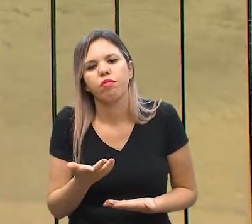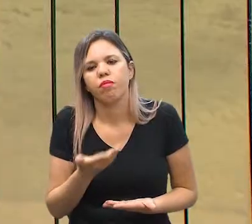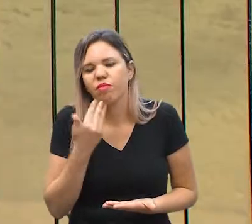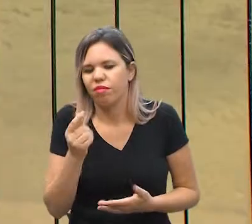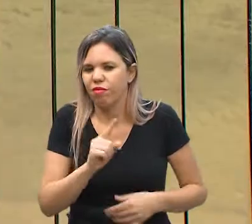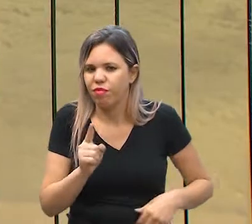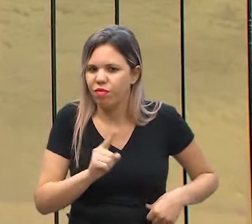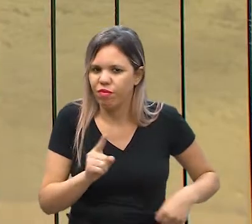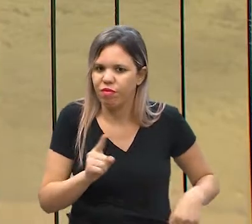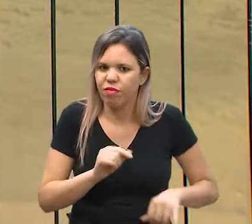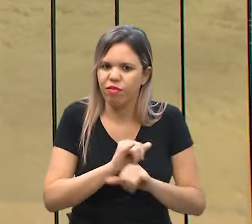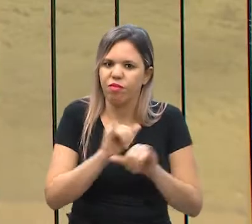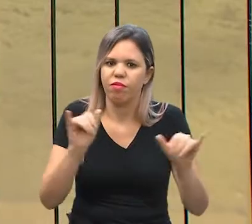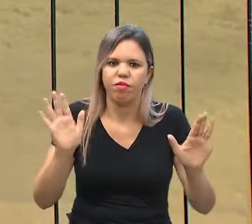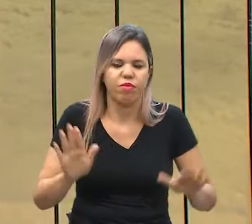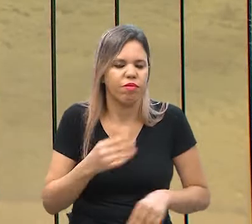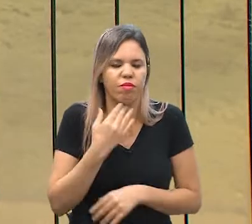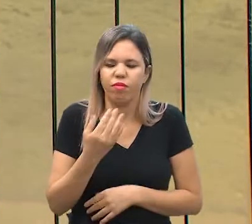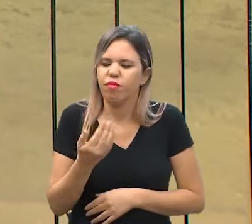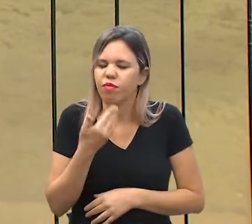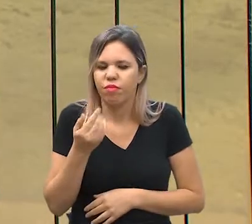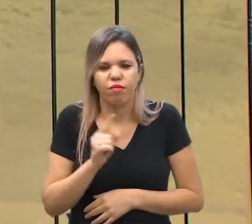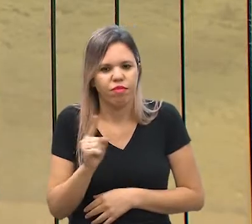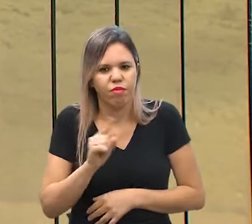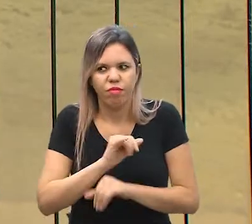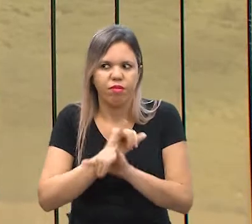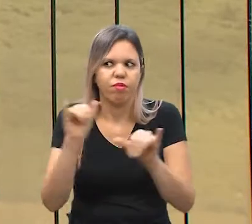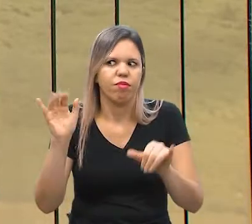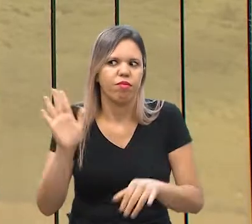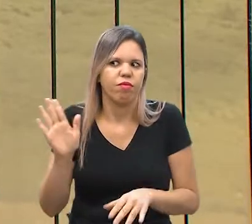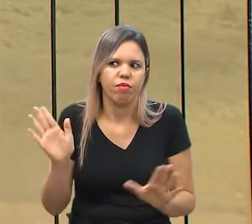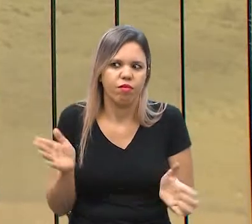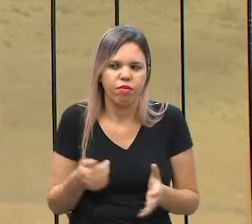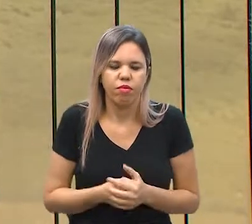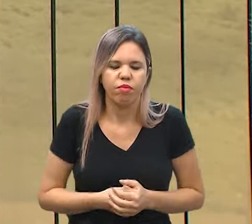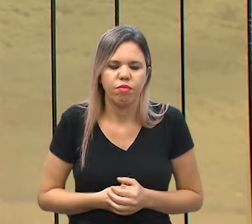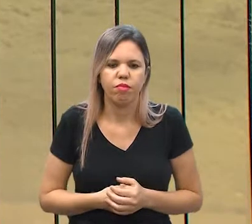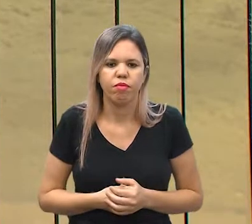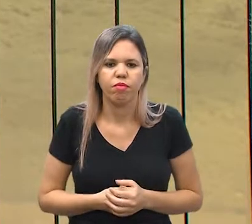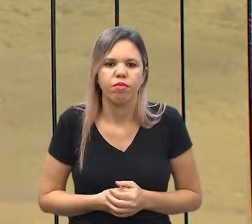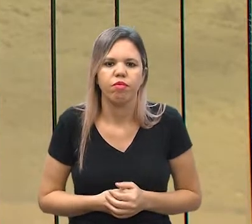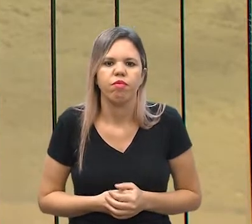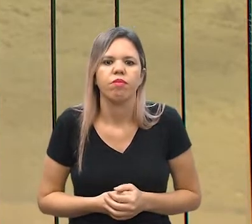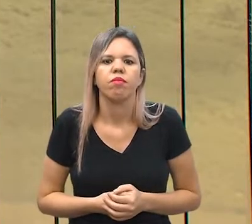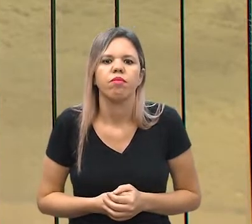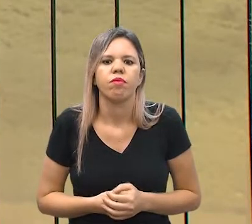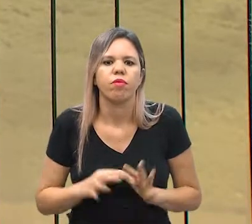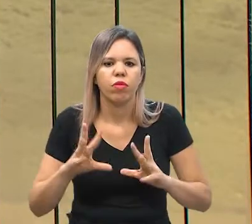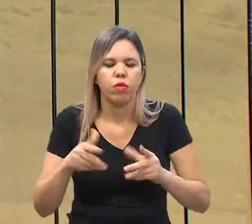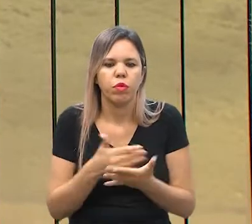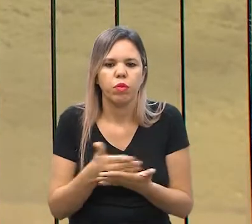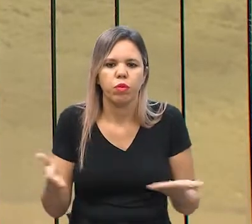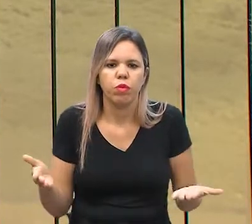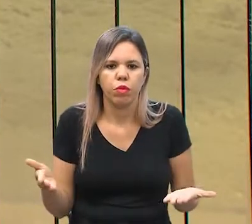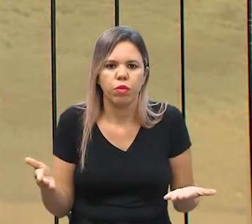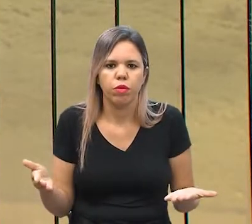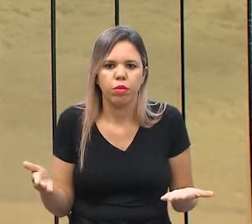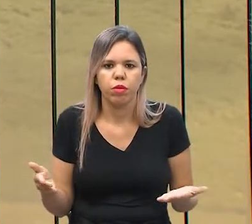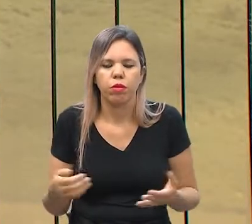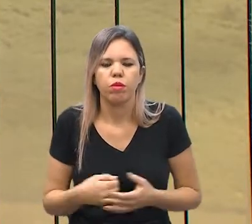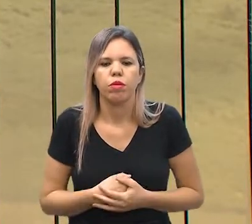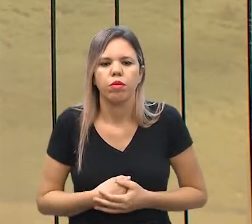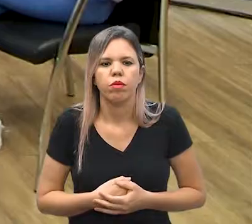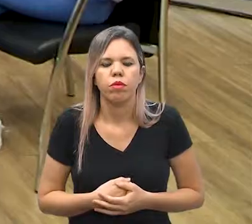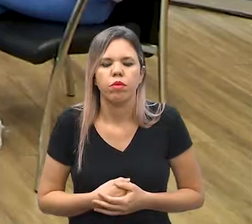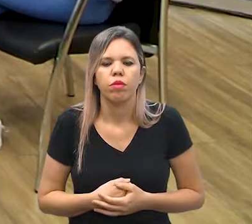um pouco fácil, fazer campanha não é nem um pouco fácil. E aí foi ali que tudo começou, esse desejo do